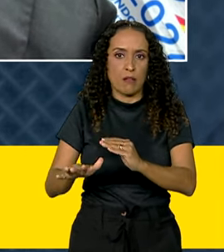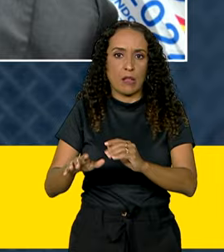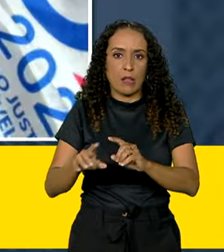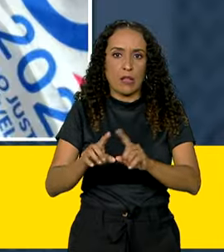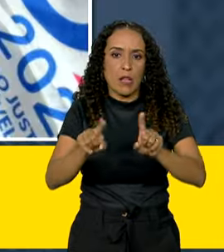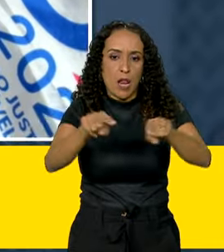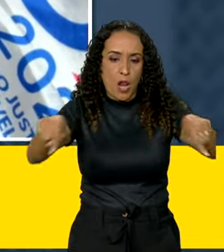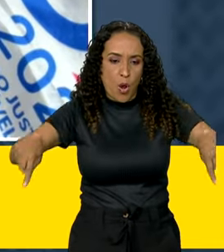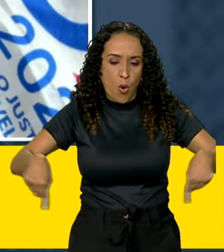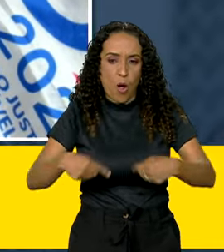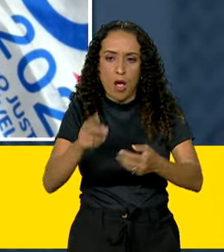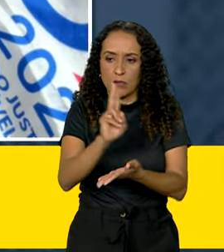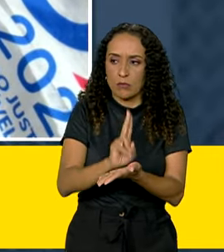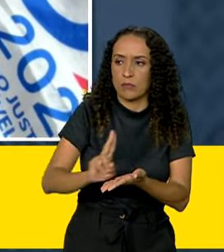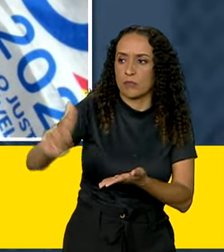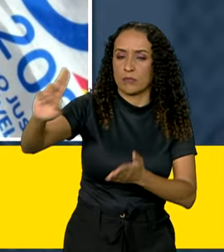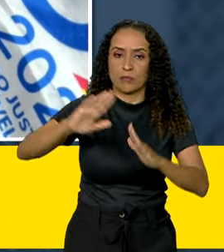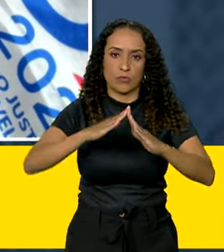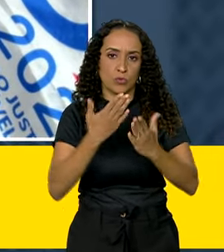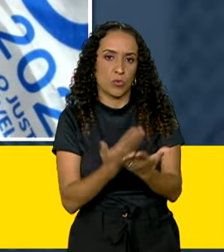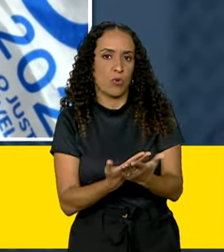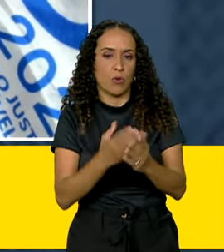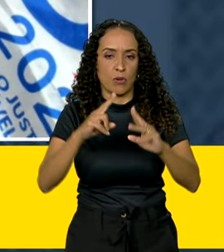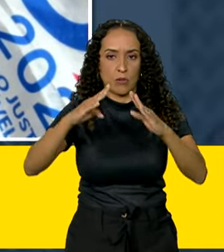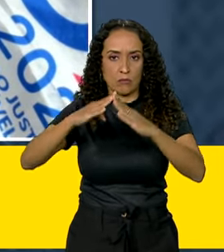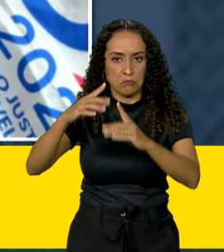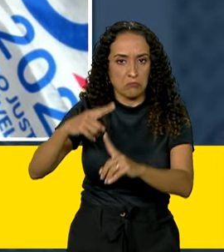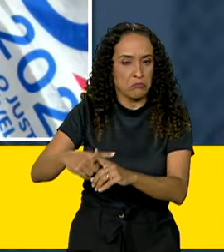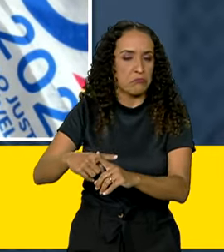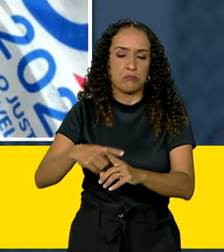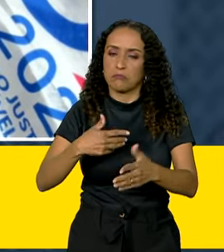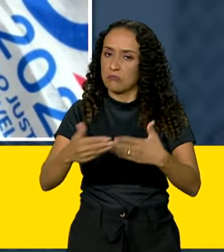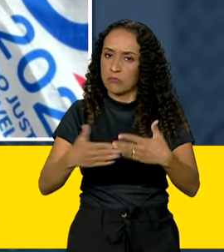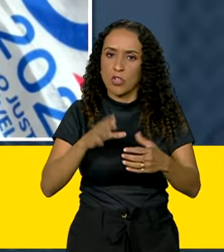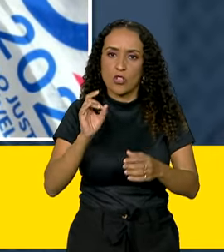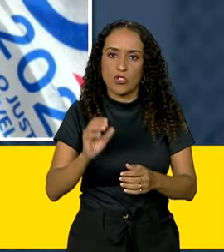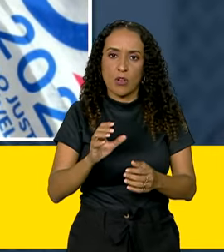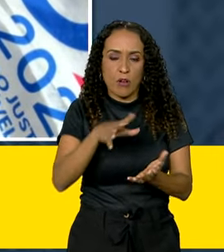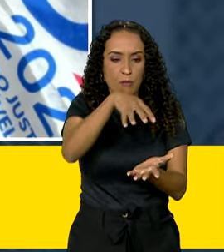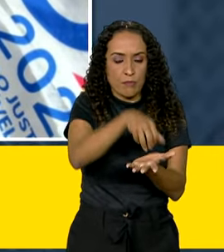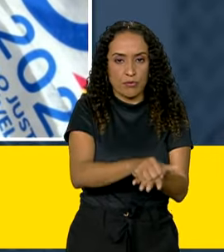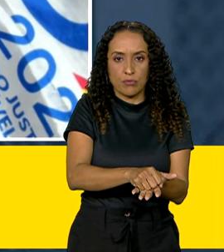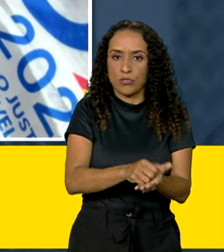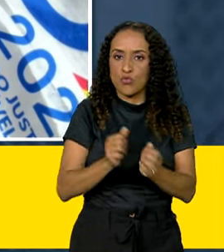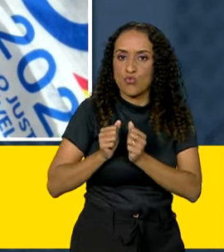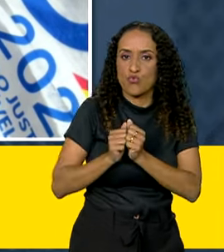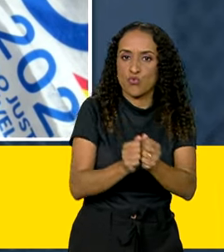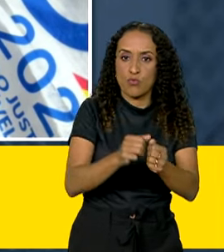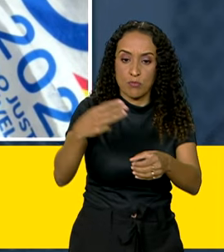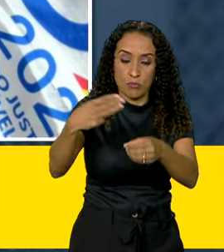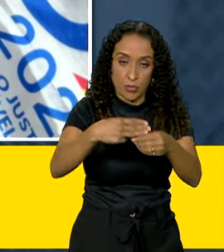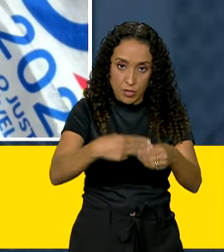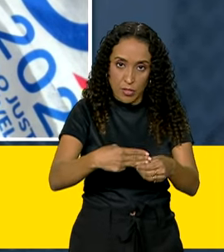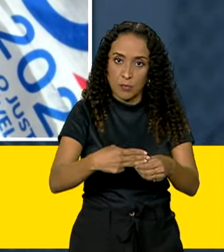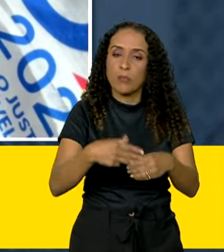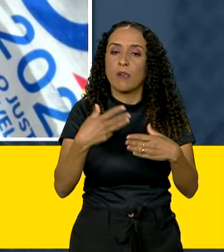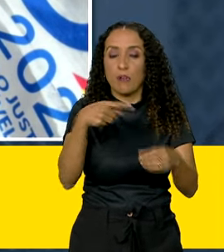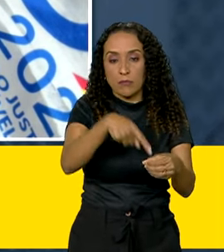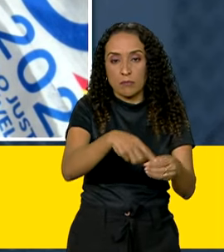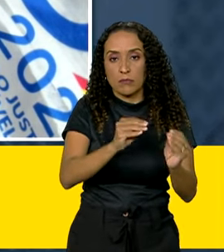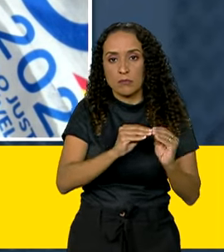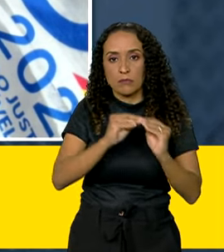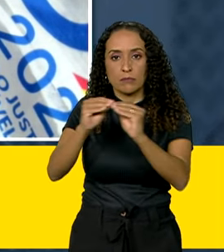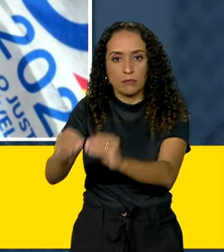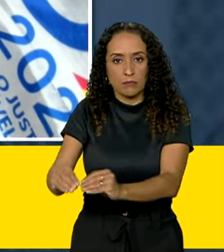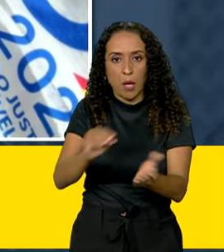numa universidade, numa escola, numa igreja, ali basta fazer o cadastramento junto ao município e o município